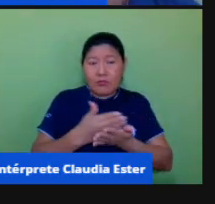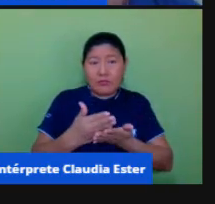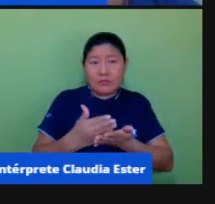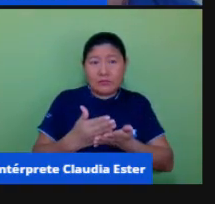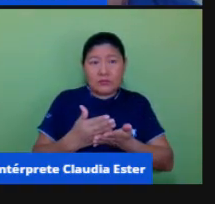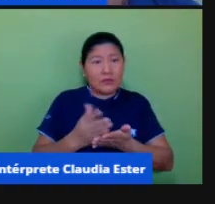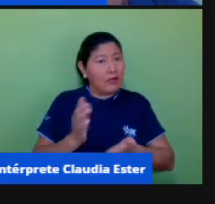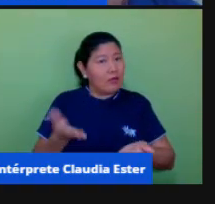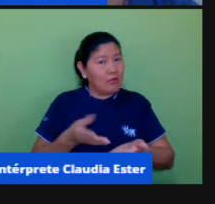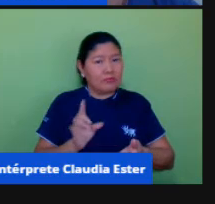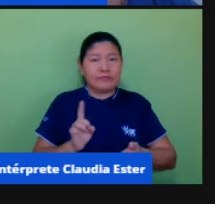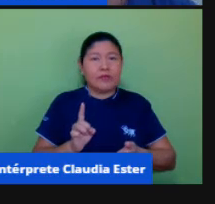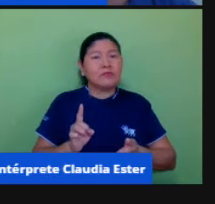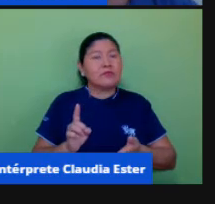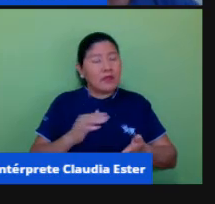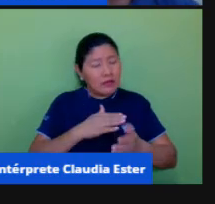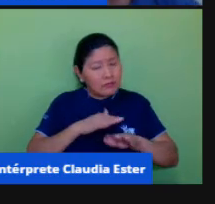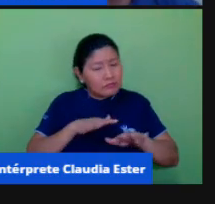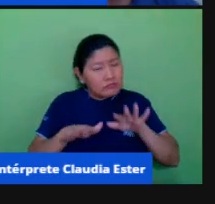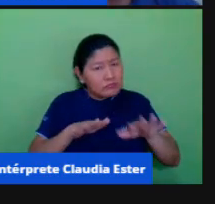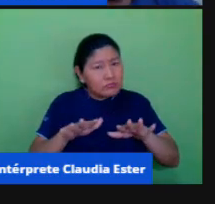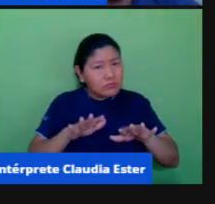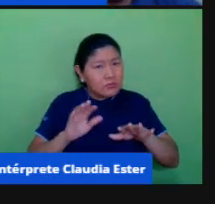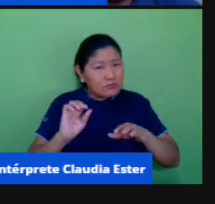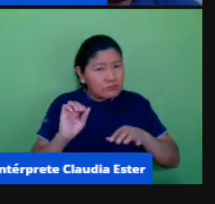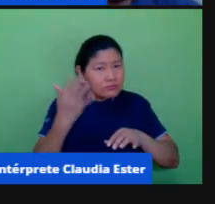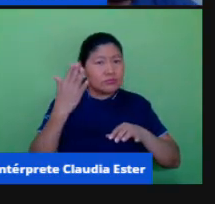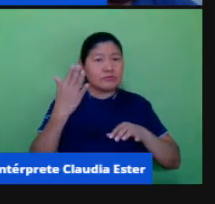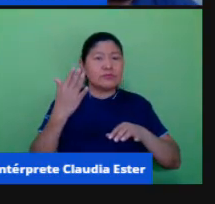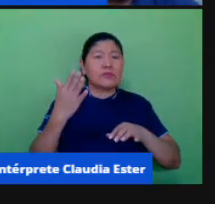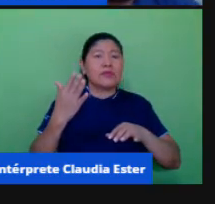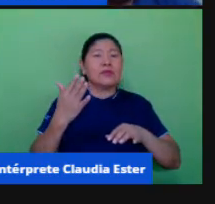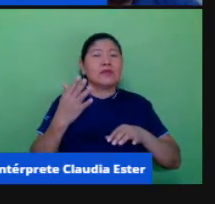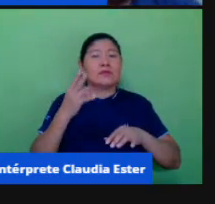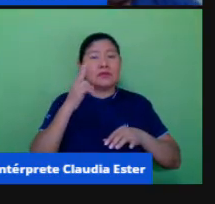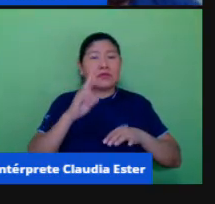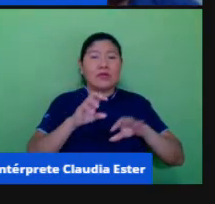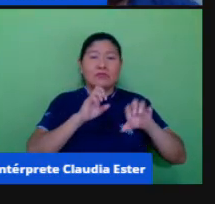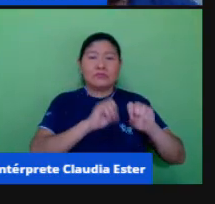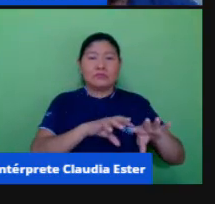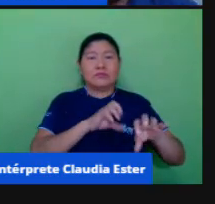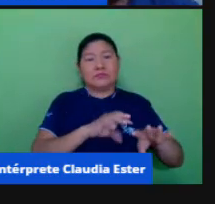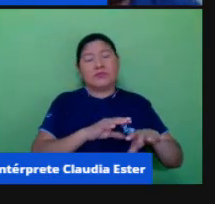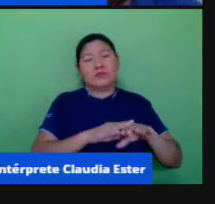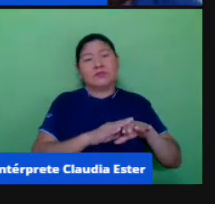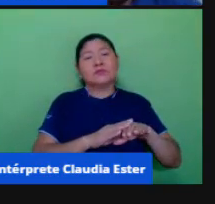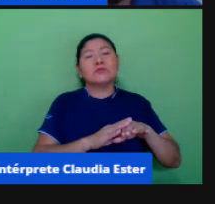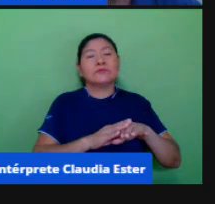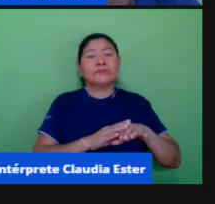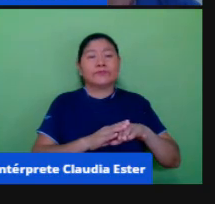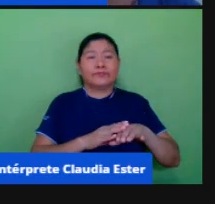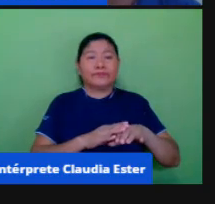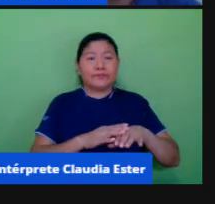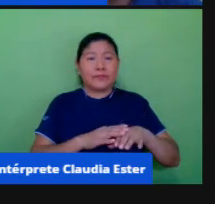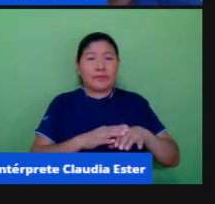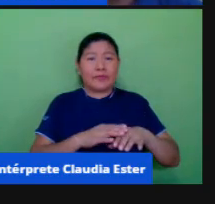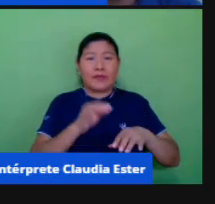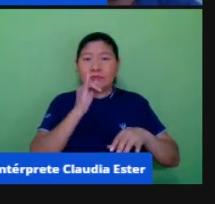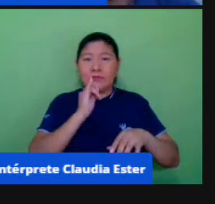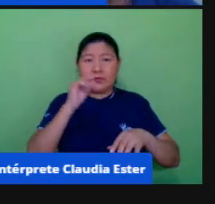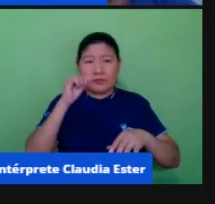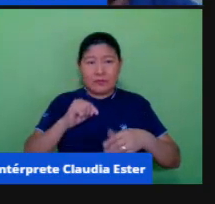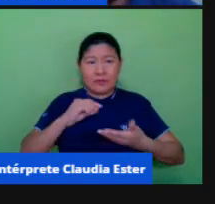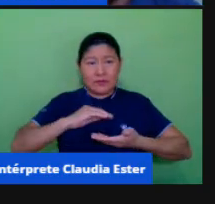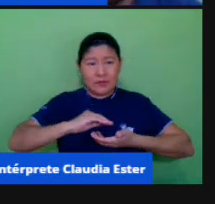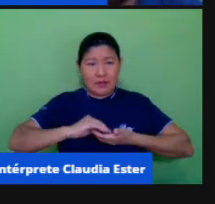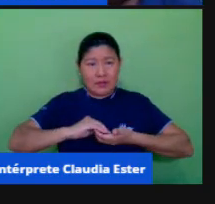EAD no ensino fundamental, que é a nossa etapa de ensino, principalmente aqui na REME.